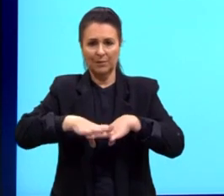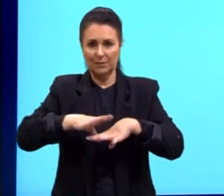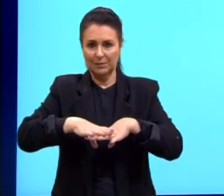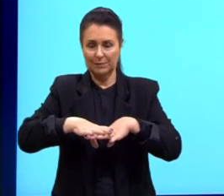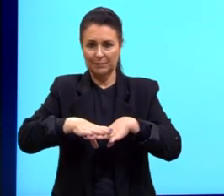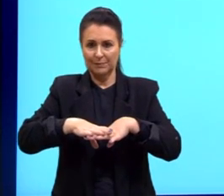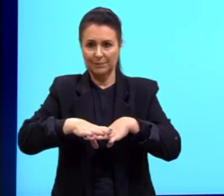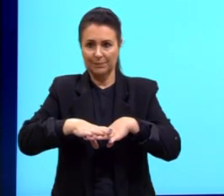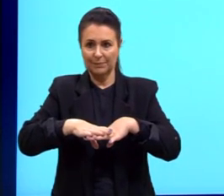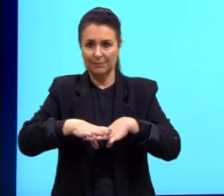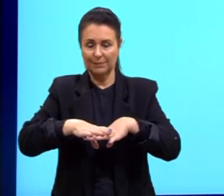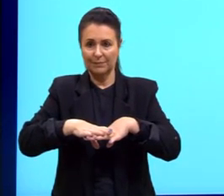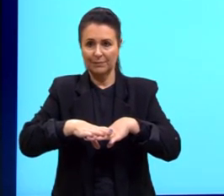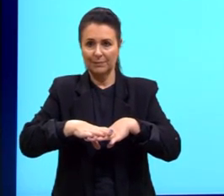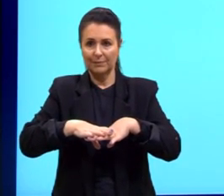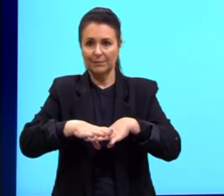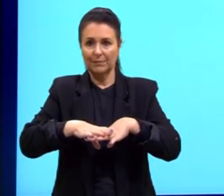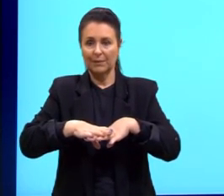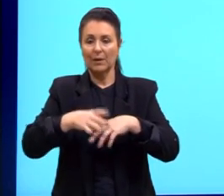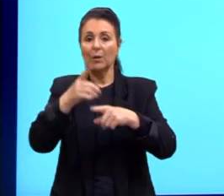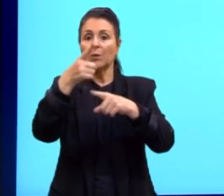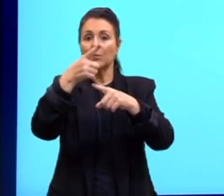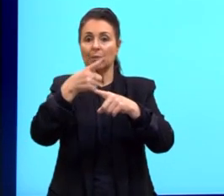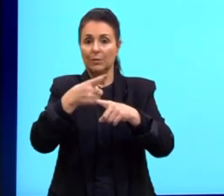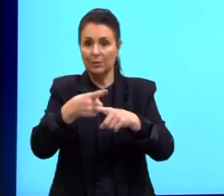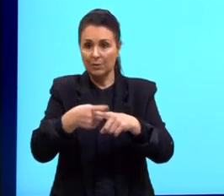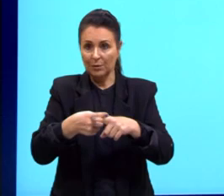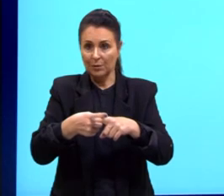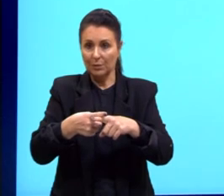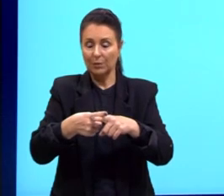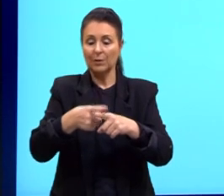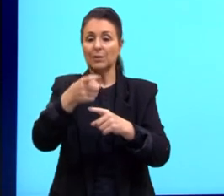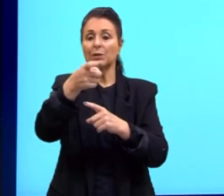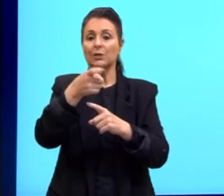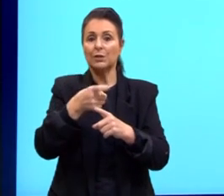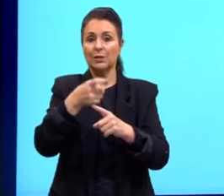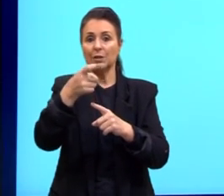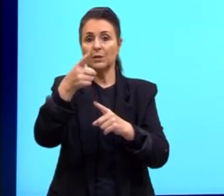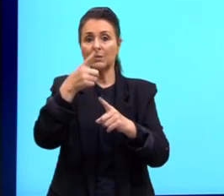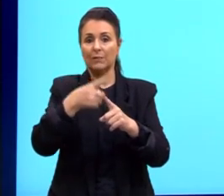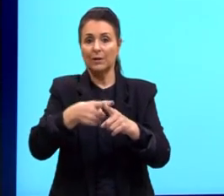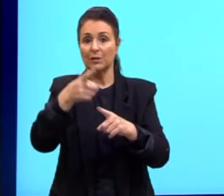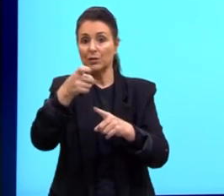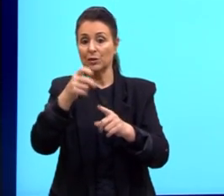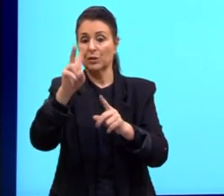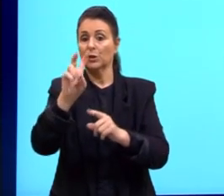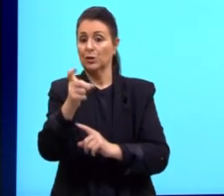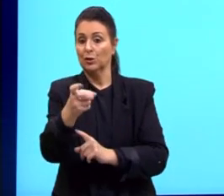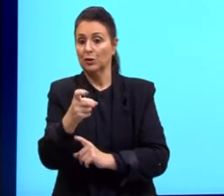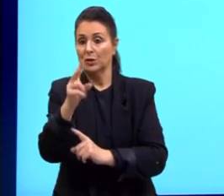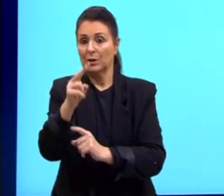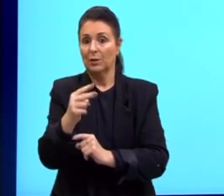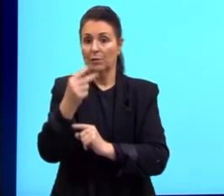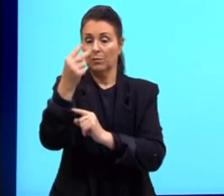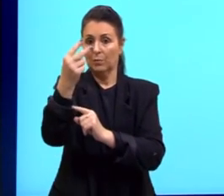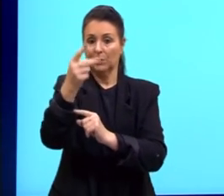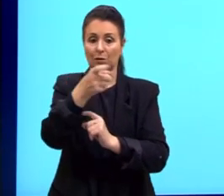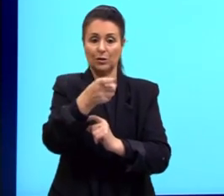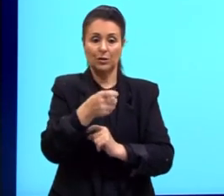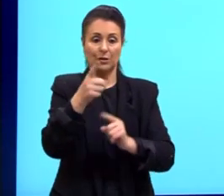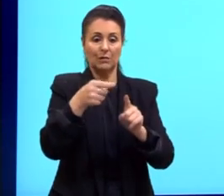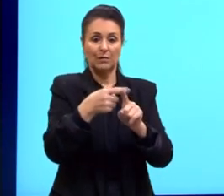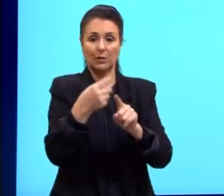e aqui então multiplicando x ao quadrado x